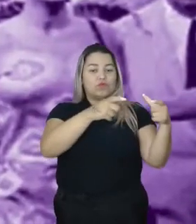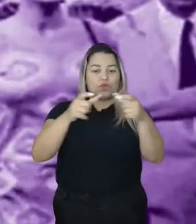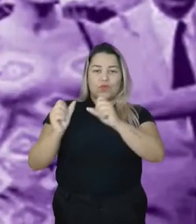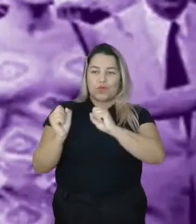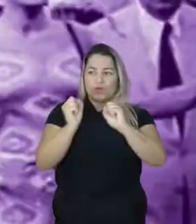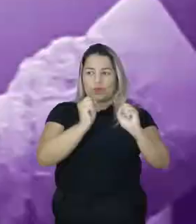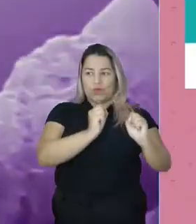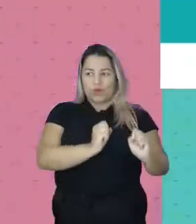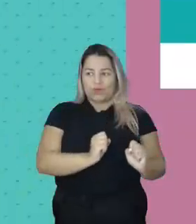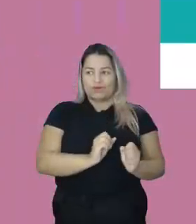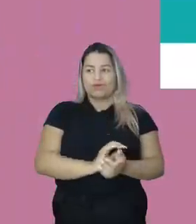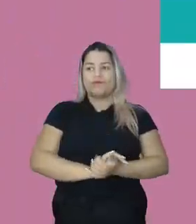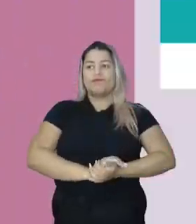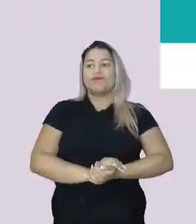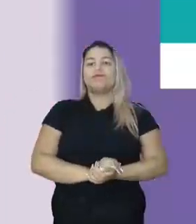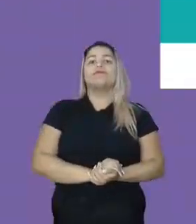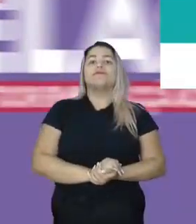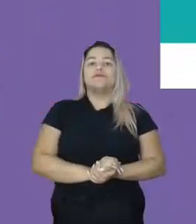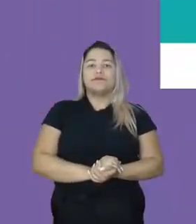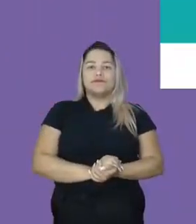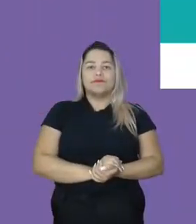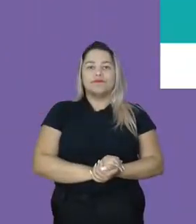de poder.